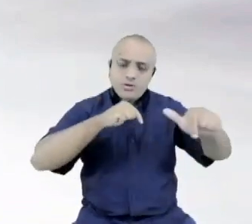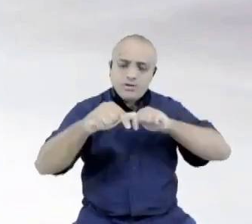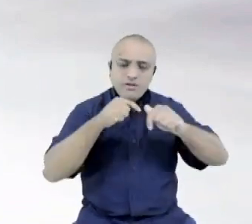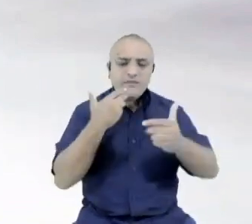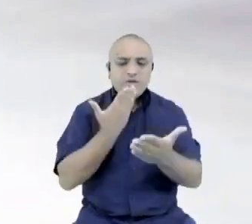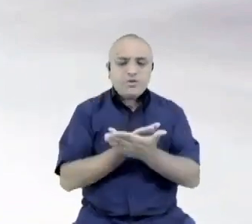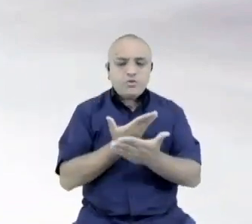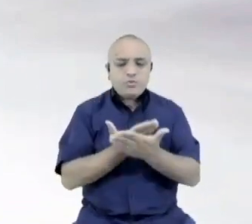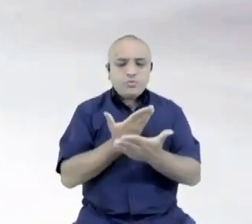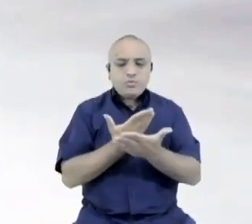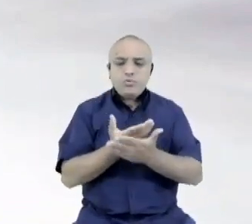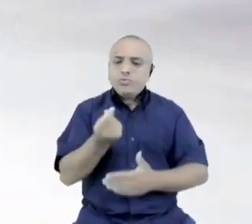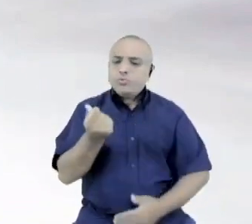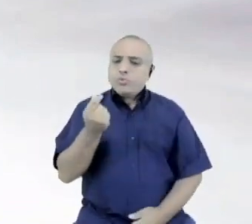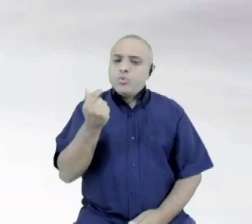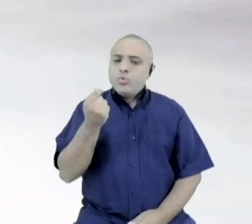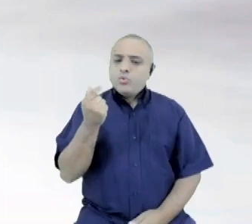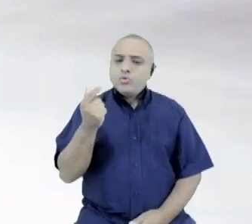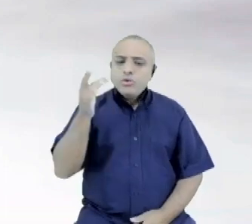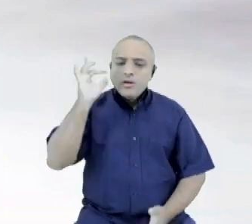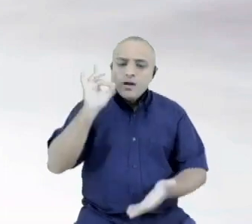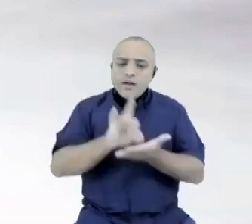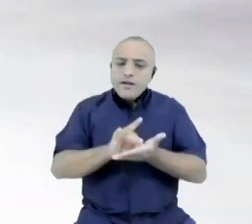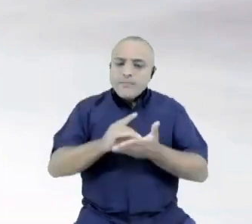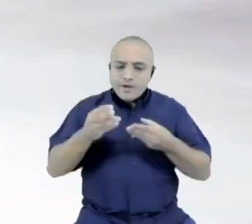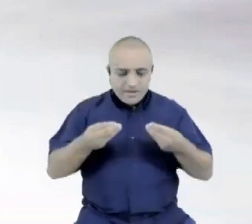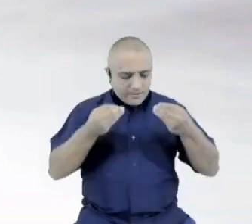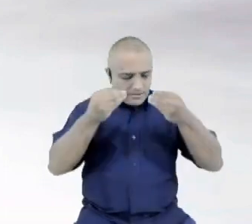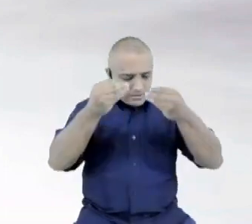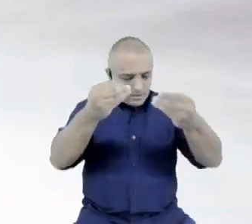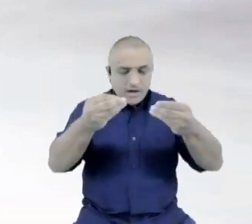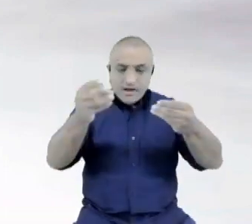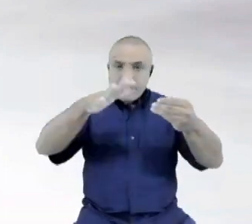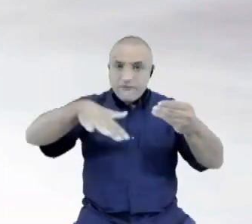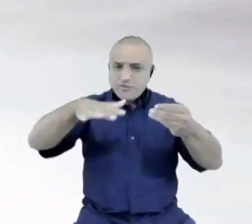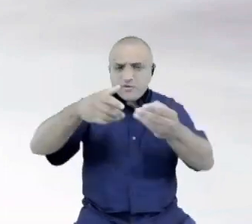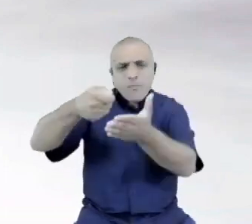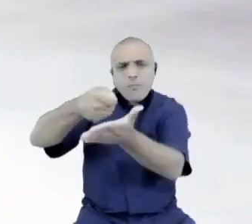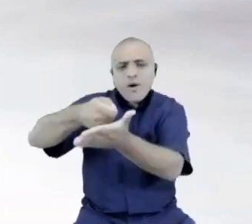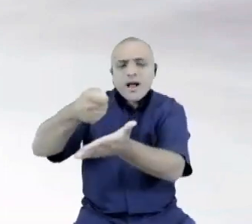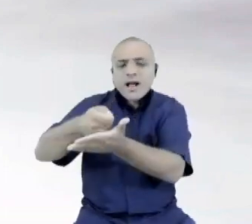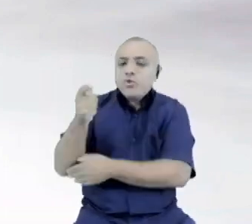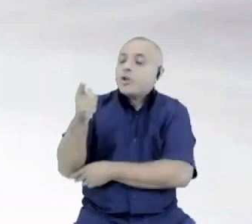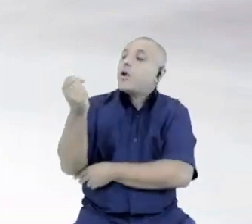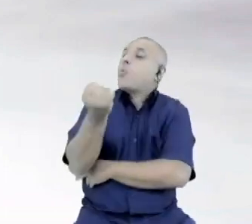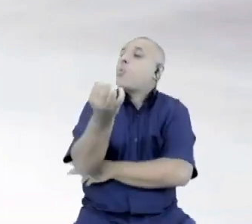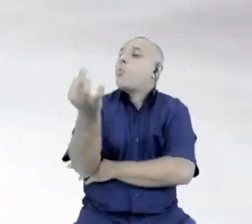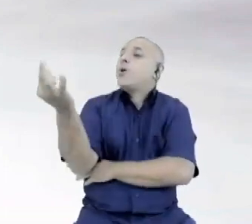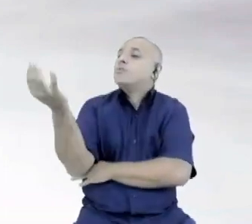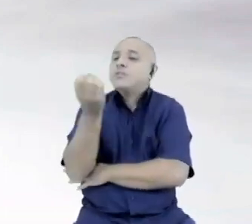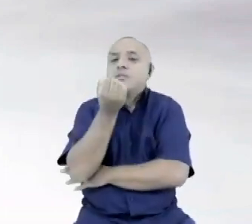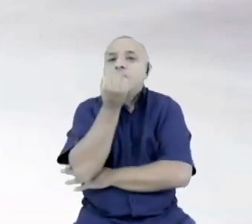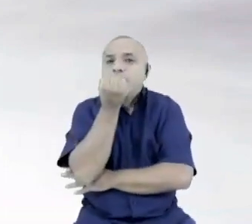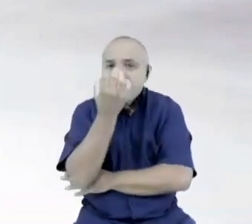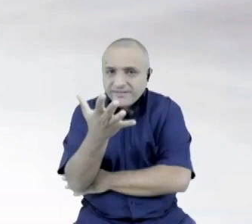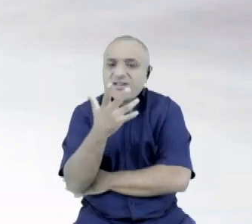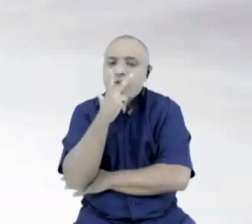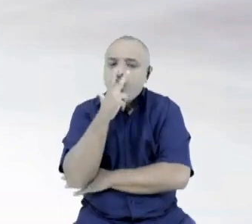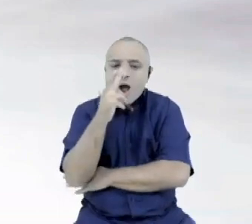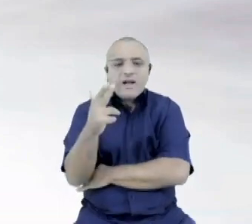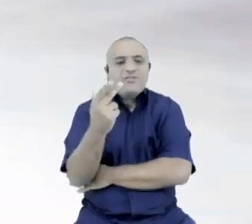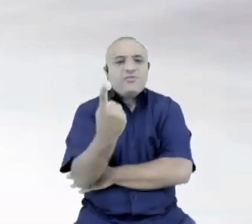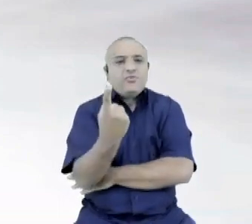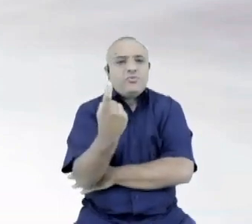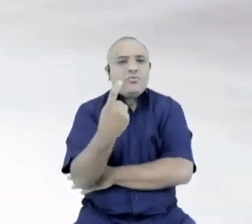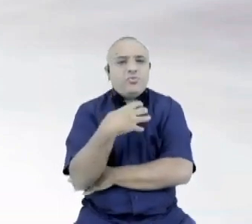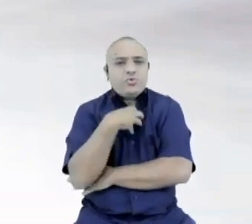de custo-efetividade para entregar para a fonte pagadora de quanto isso traz de benefício. Então, eu acho que a única